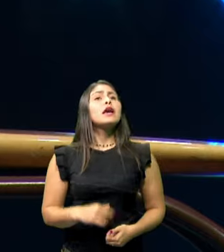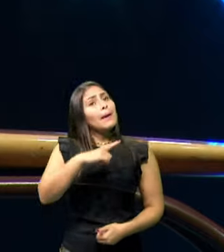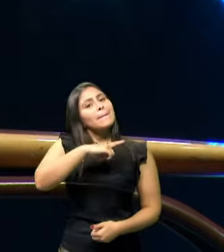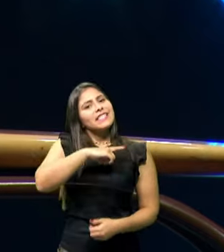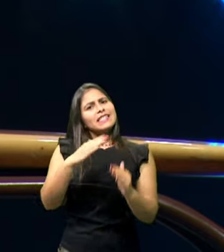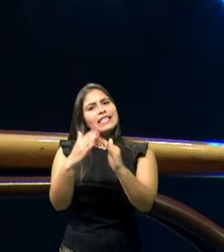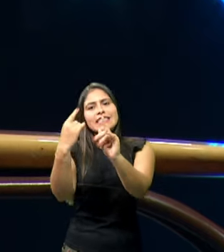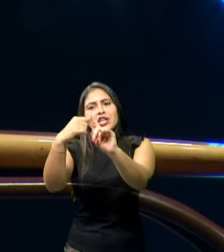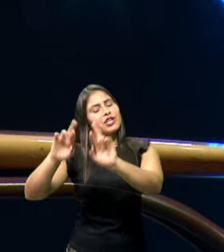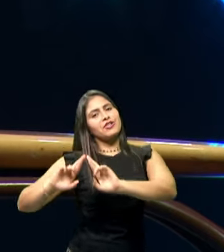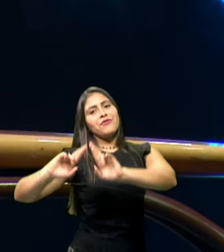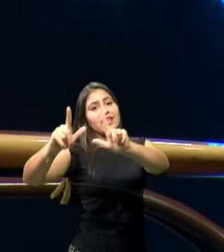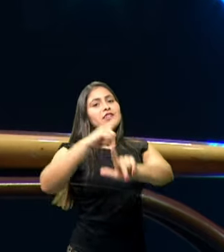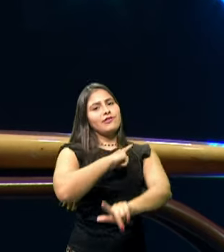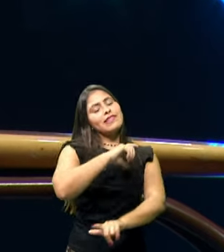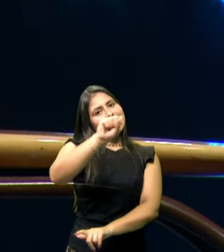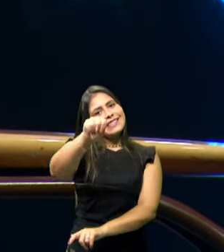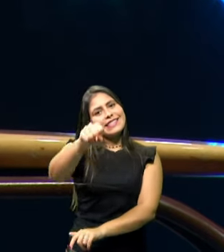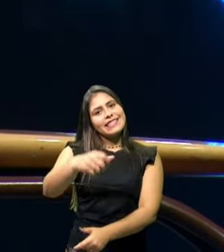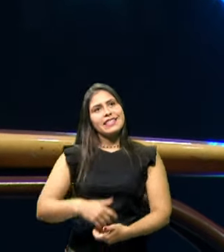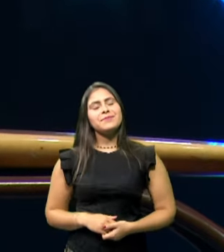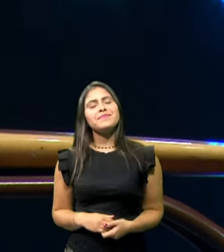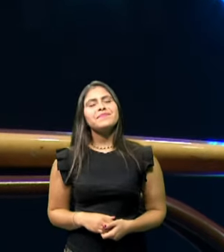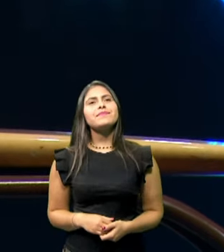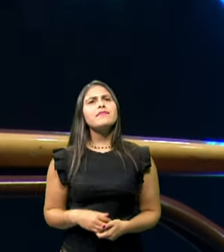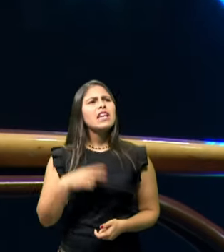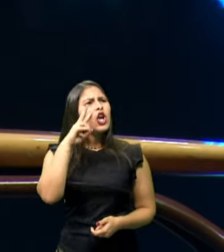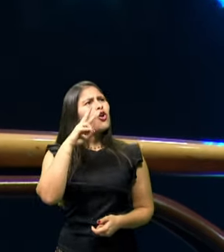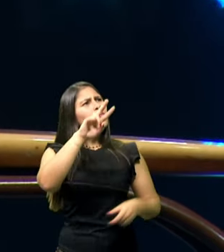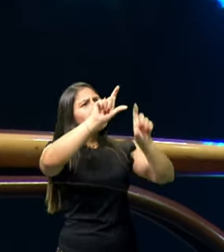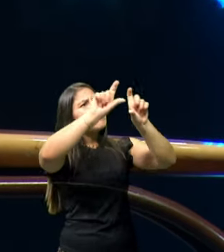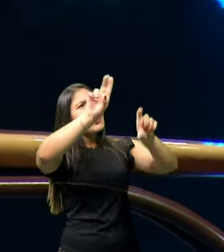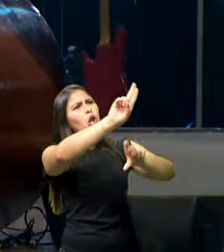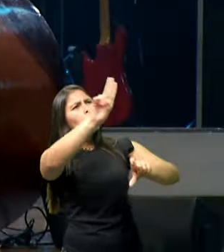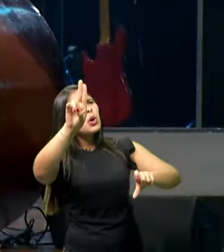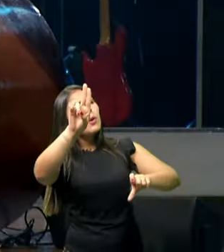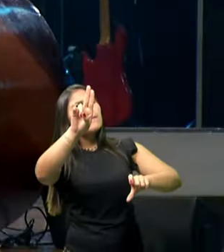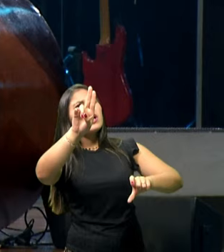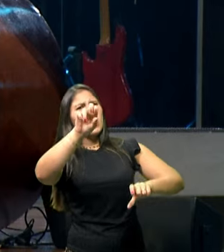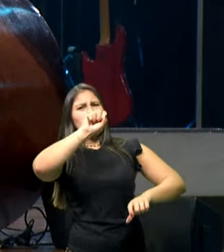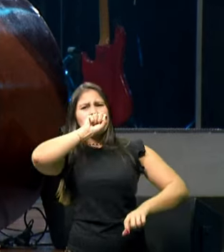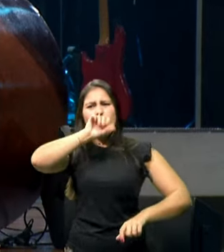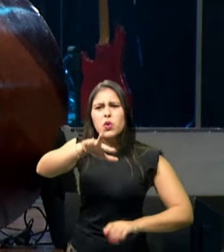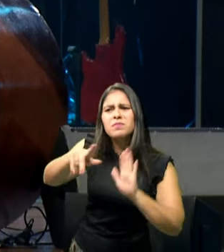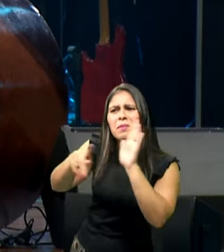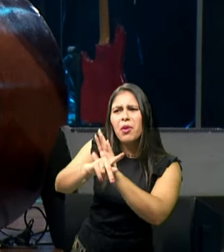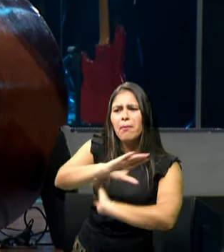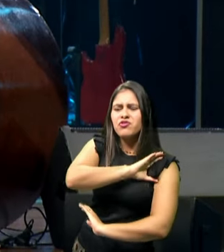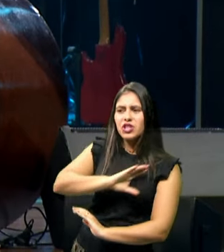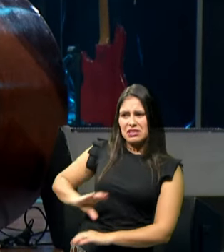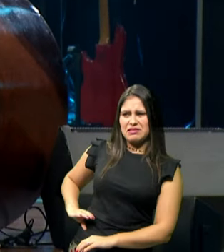tudo que é a igreja, irmão. Um dia desse eu vi o nome de uma igreja, Cuspe de Cristo.